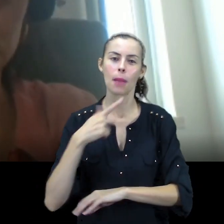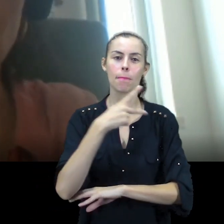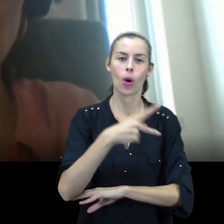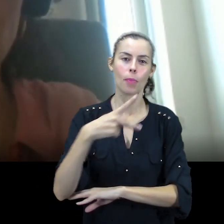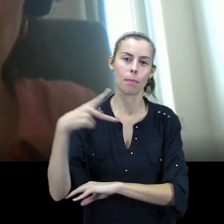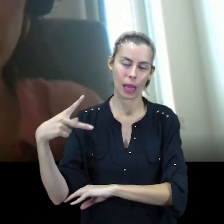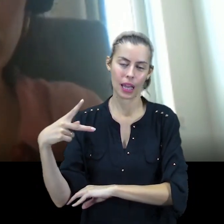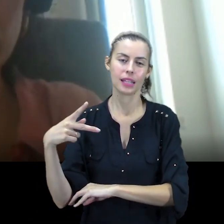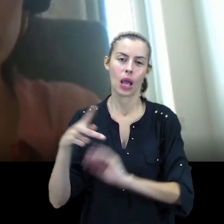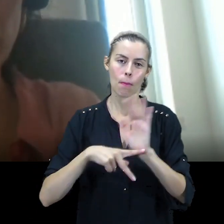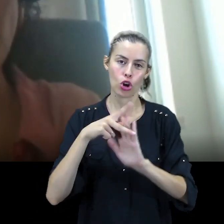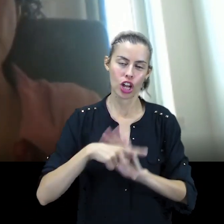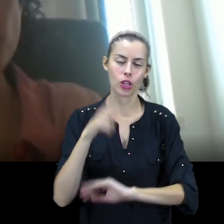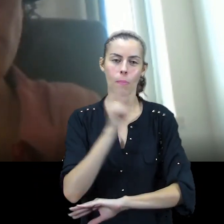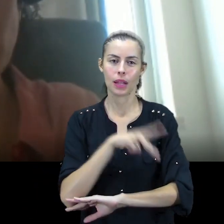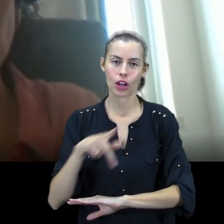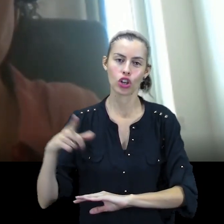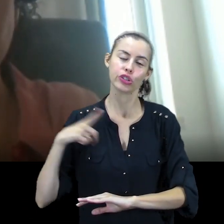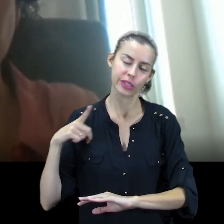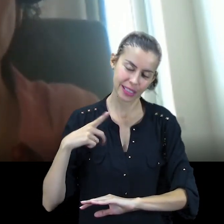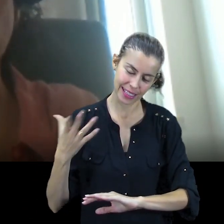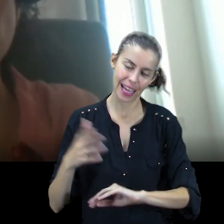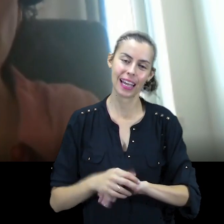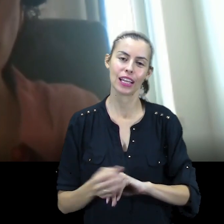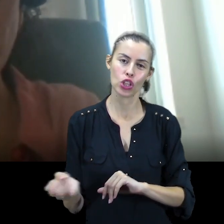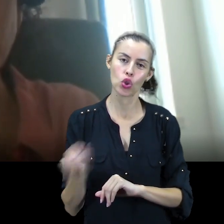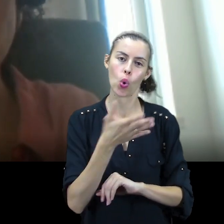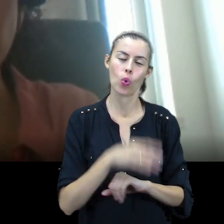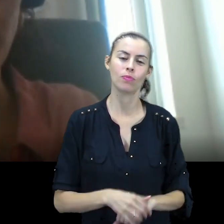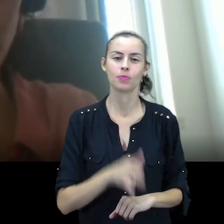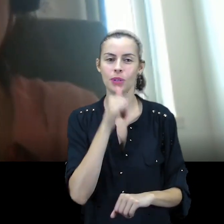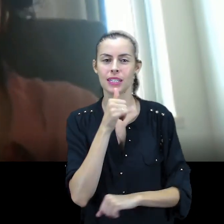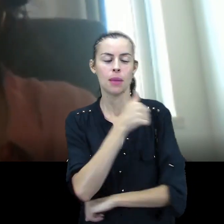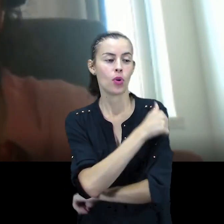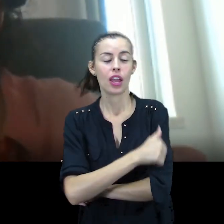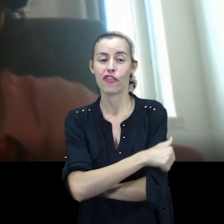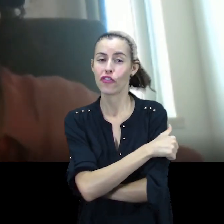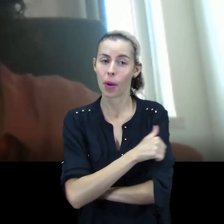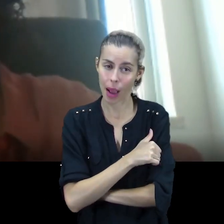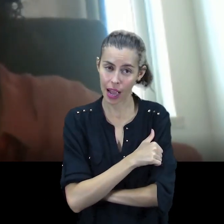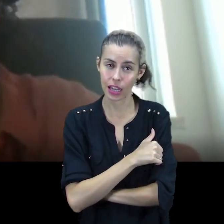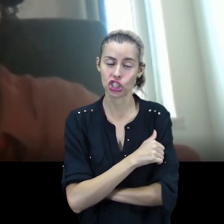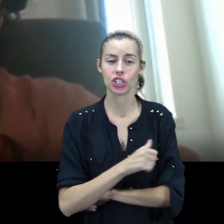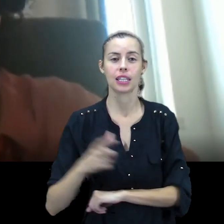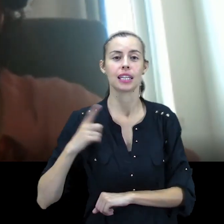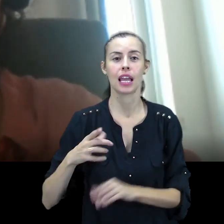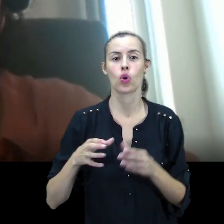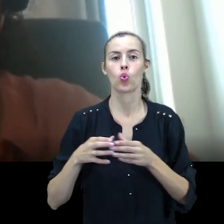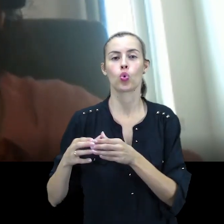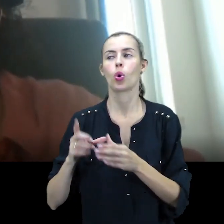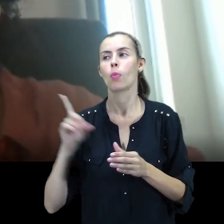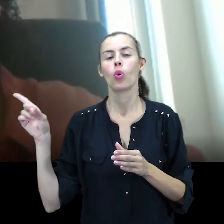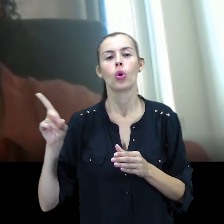Conquista, que é um campus só de saúde. Então, tem só medicina, enfermagem, tem psicologia, só